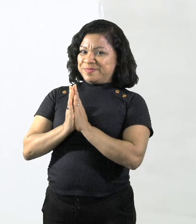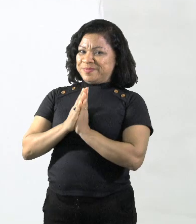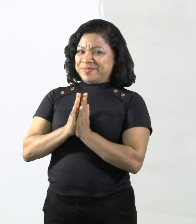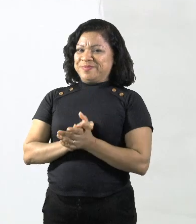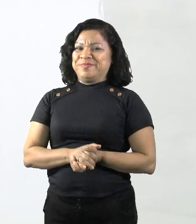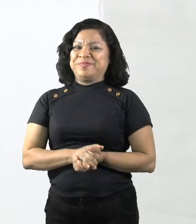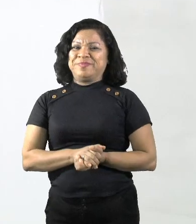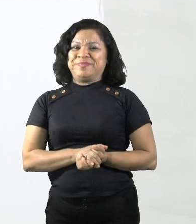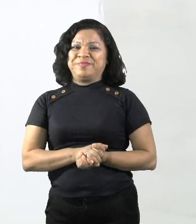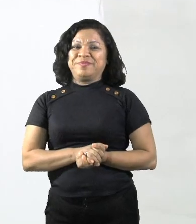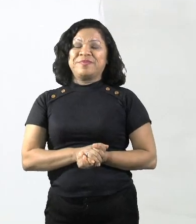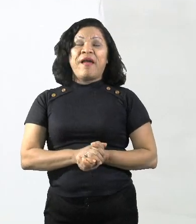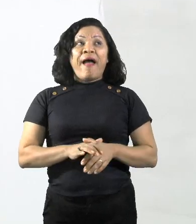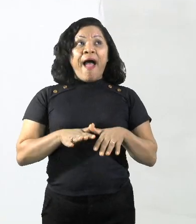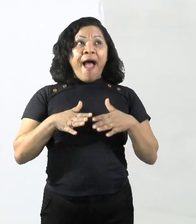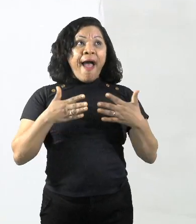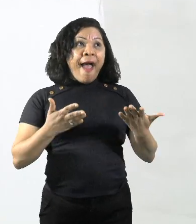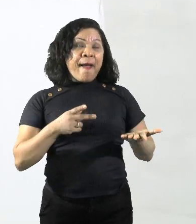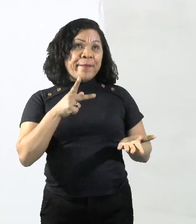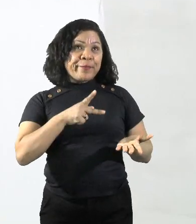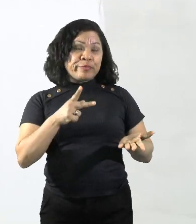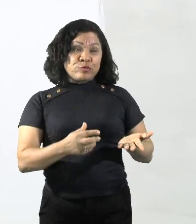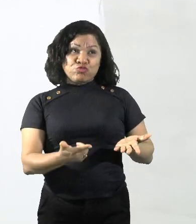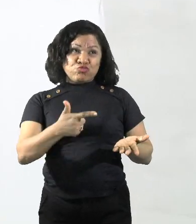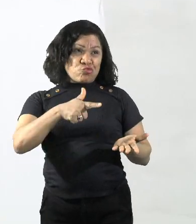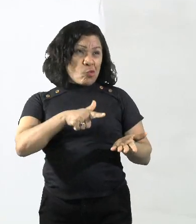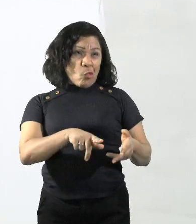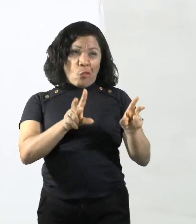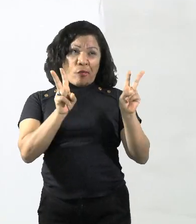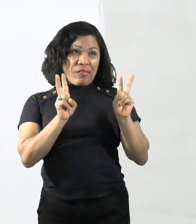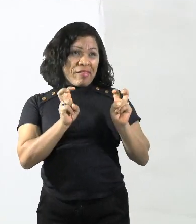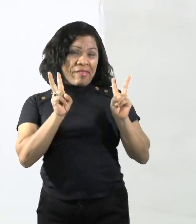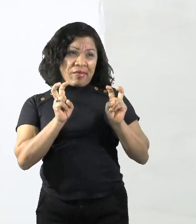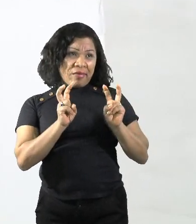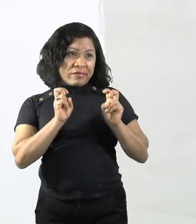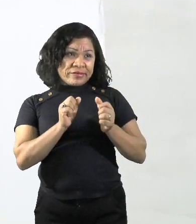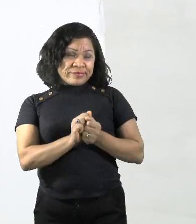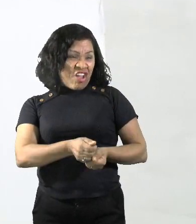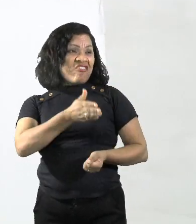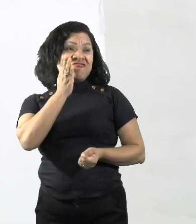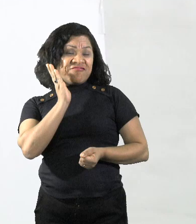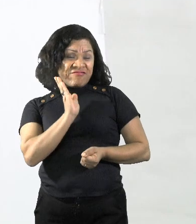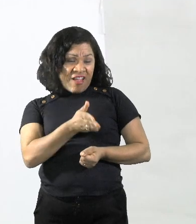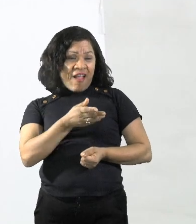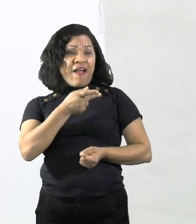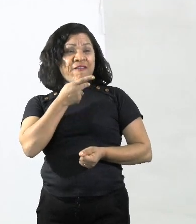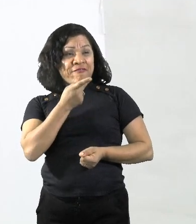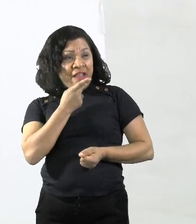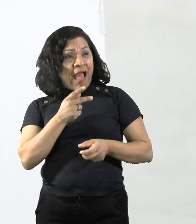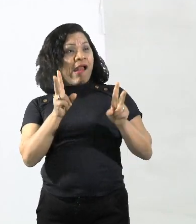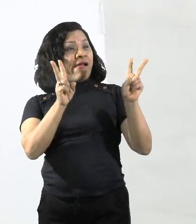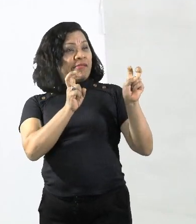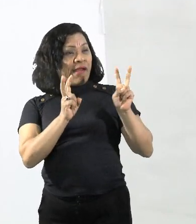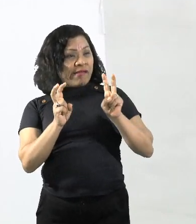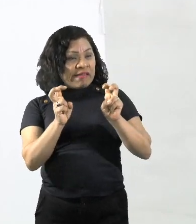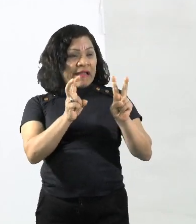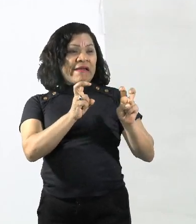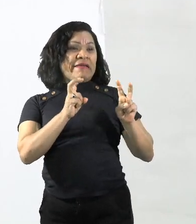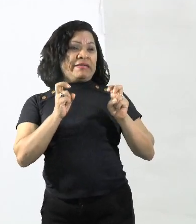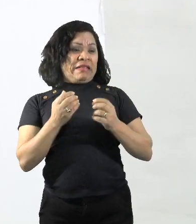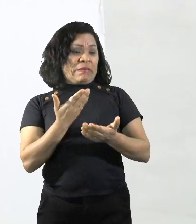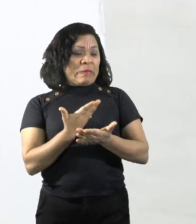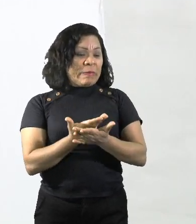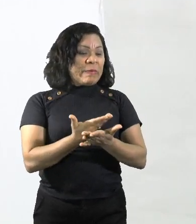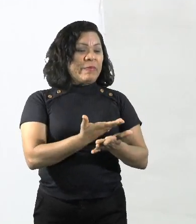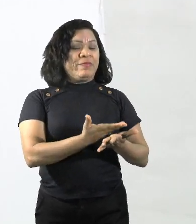Ai, prof, mas de novo esse assunto? A senhora já falou desse assunto quando estudamos em carta